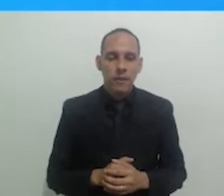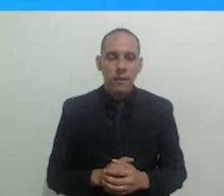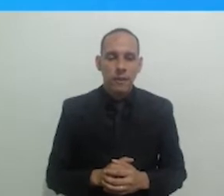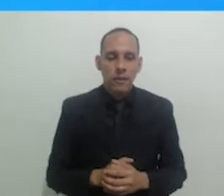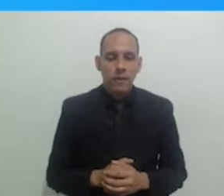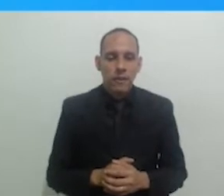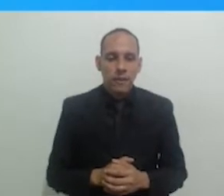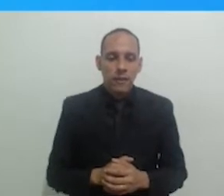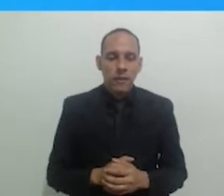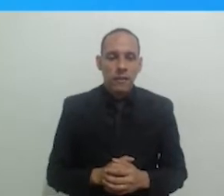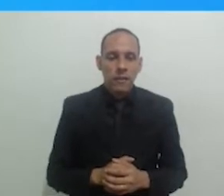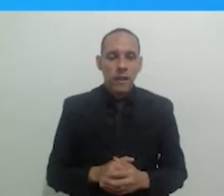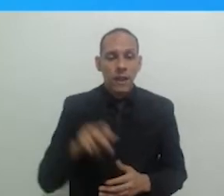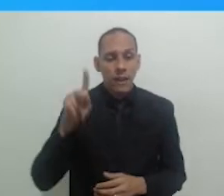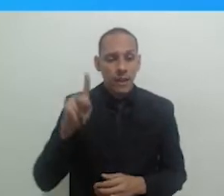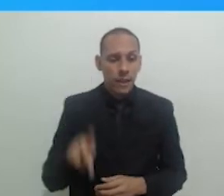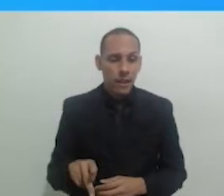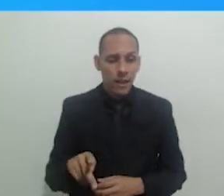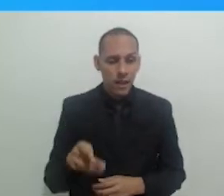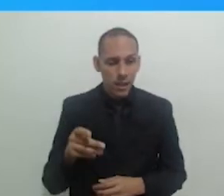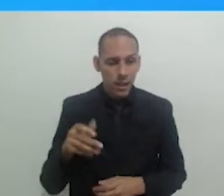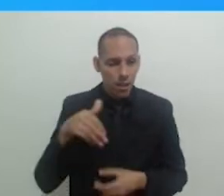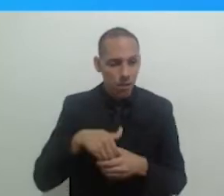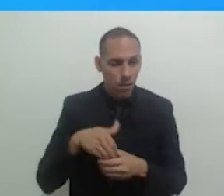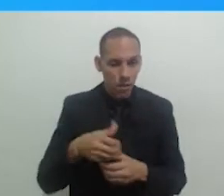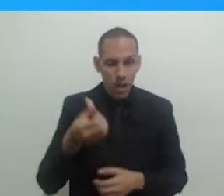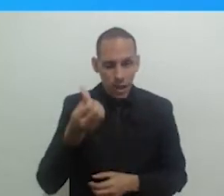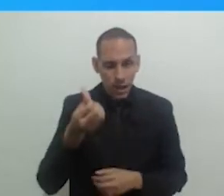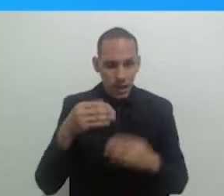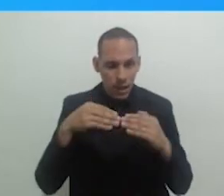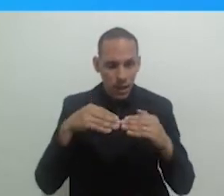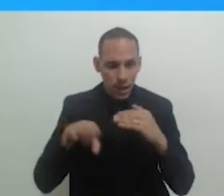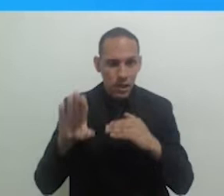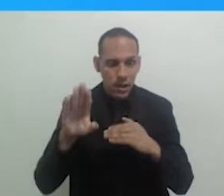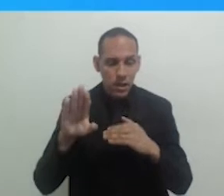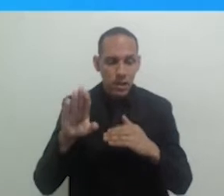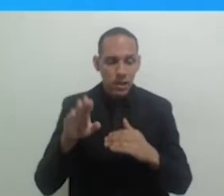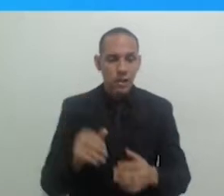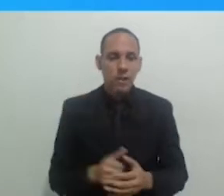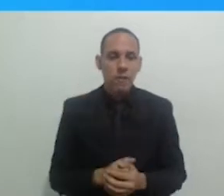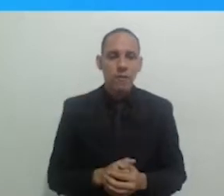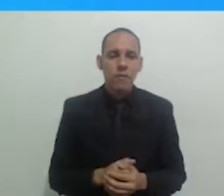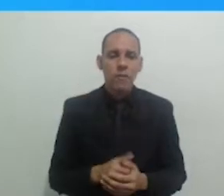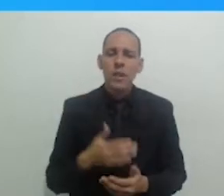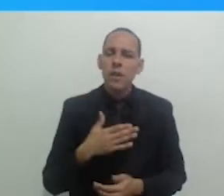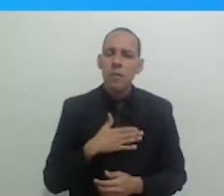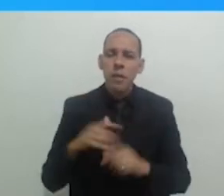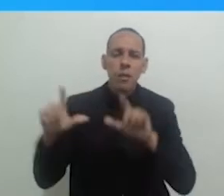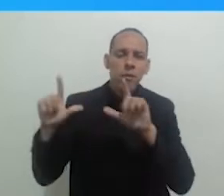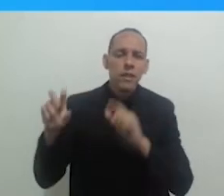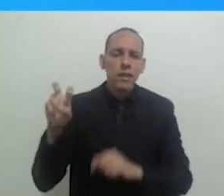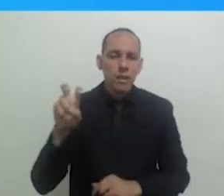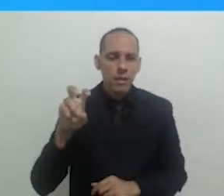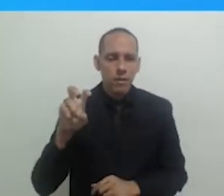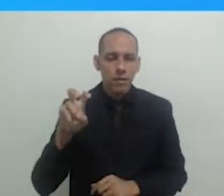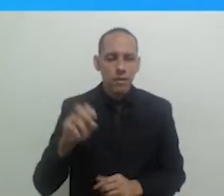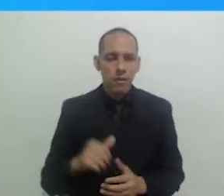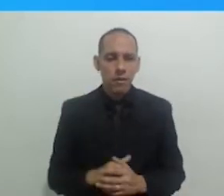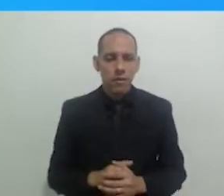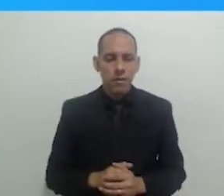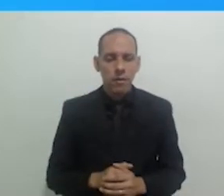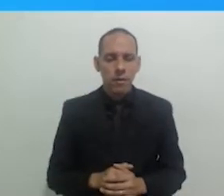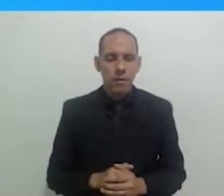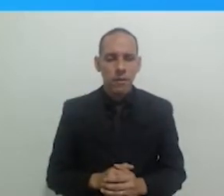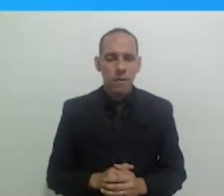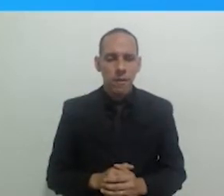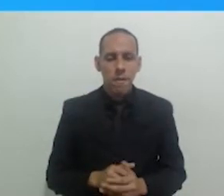Presidente, 6 votos, né? 6 votos divergindo. No meu só consta 5. Aí há